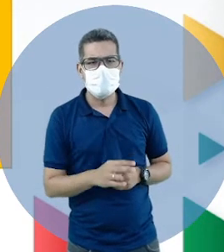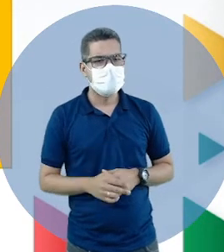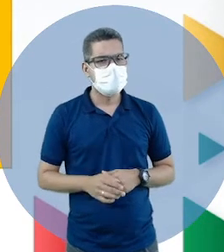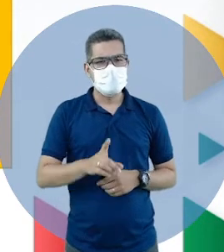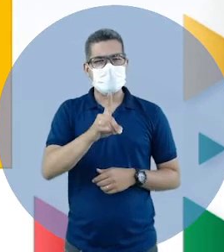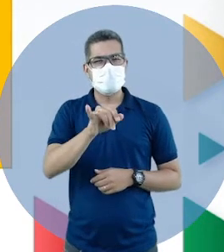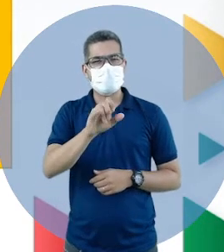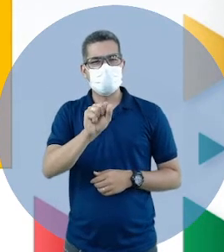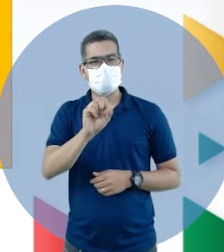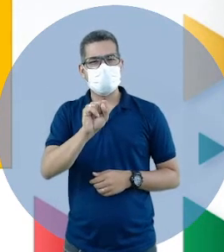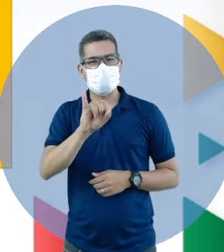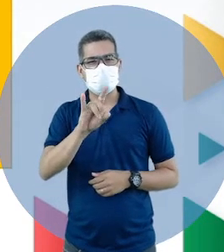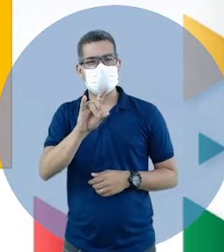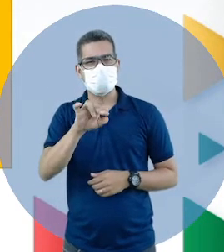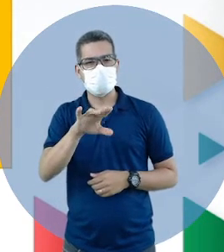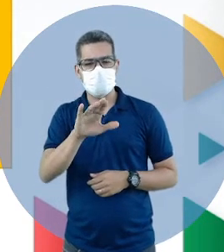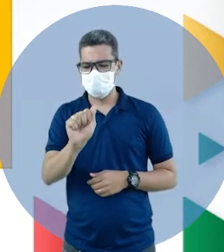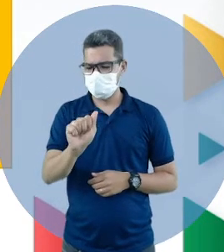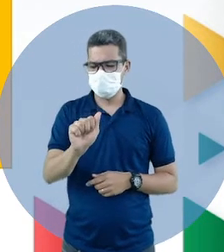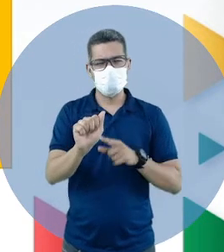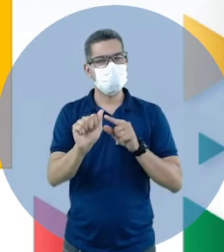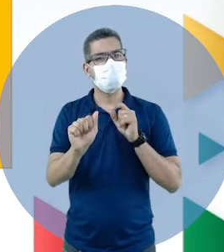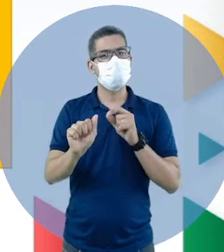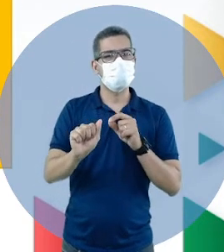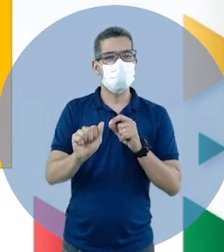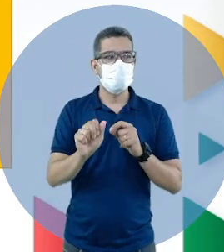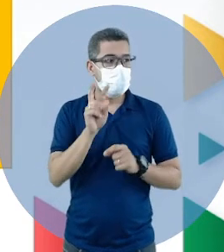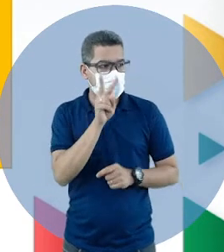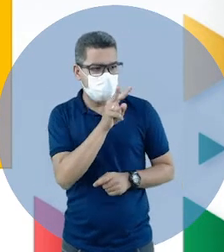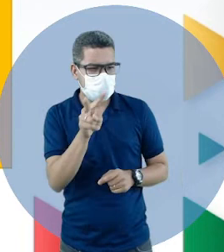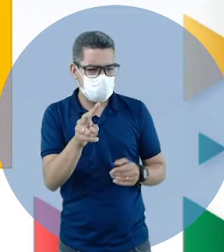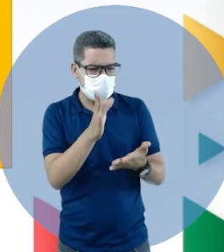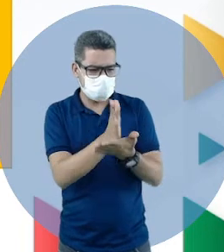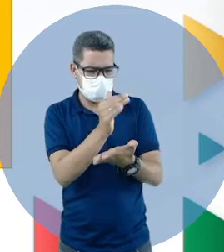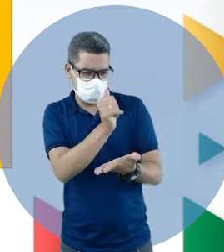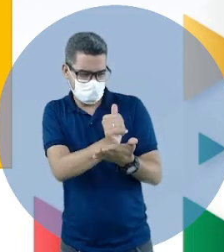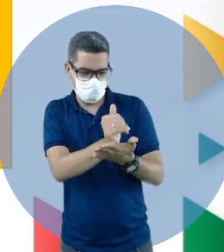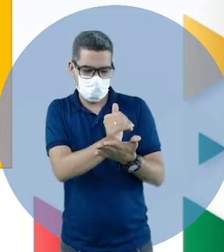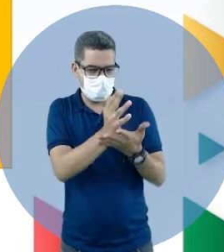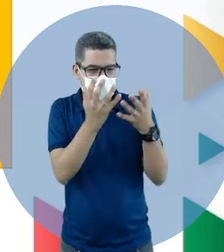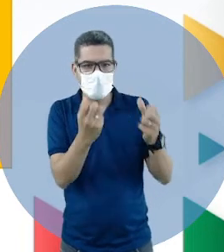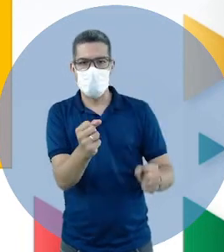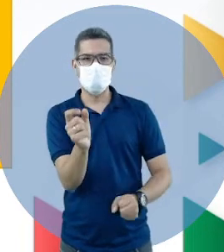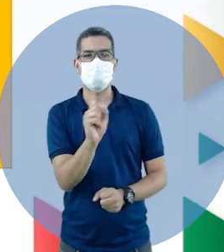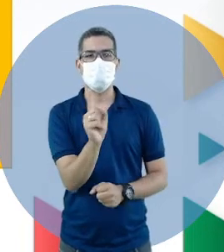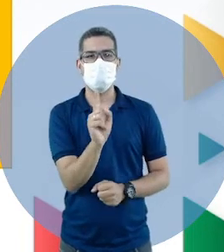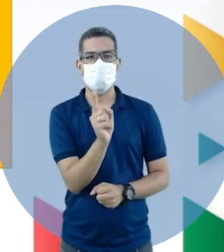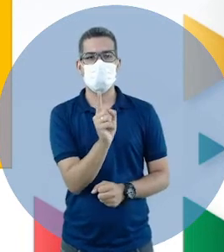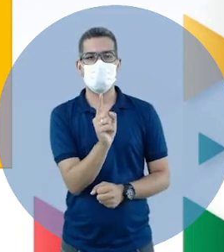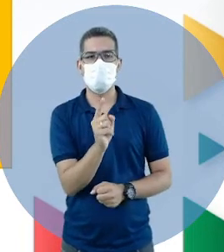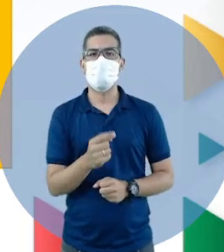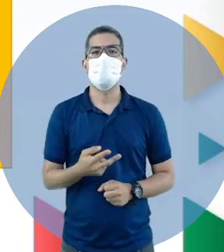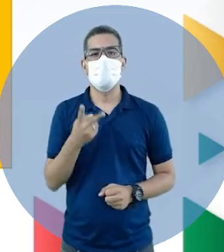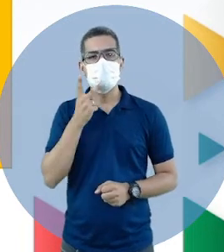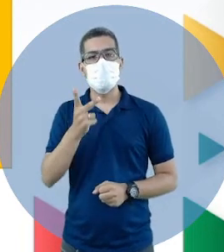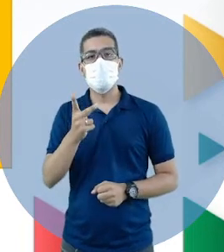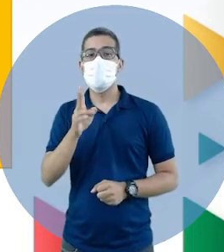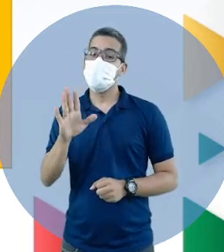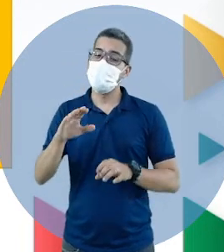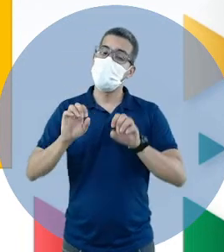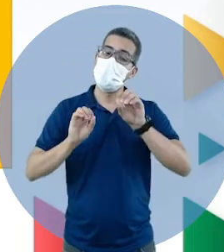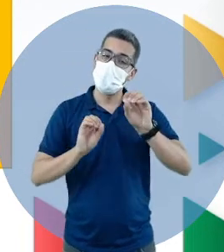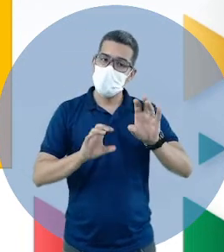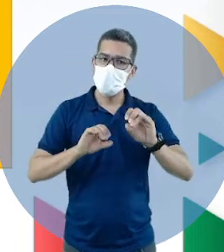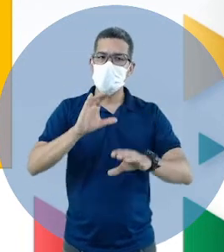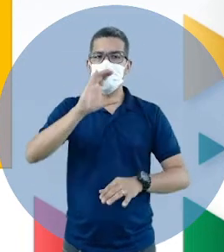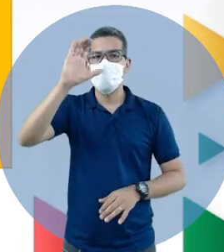dissidência no interior da igreja, ou seja, não aceitando divisões na igreja, reafirmou os ensinamentos